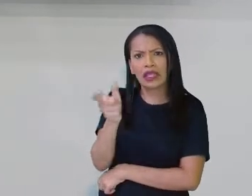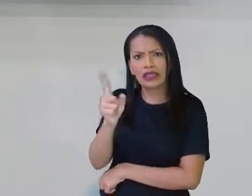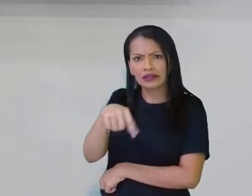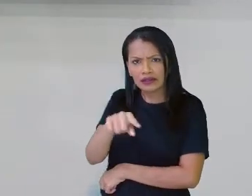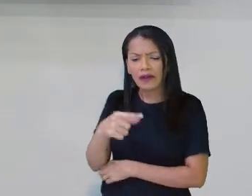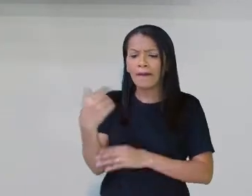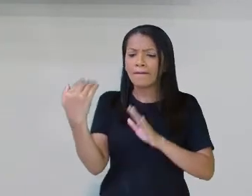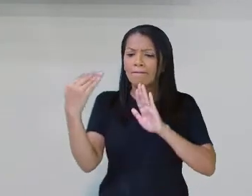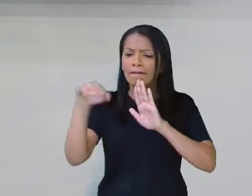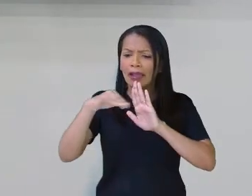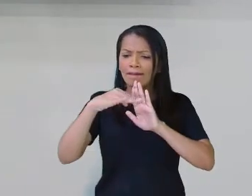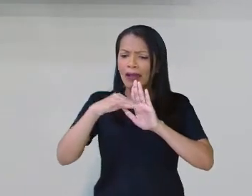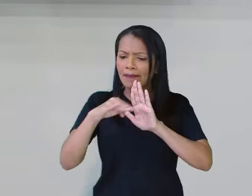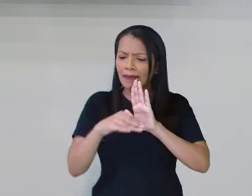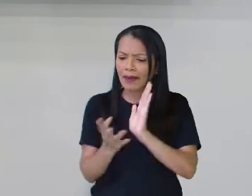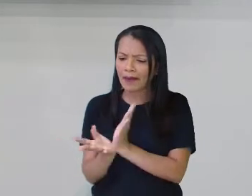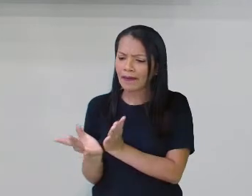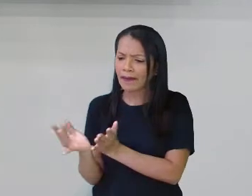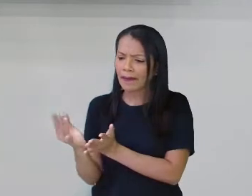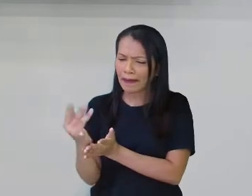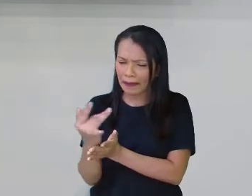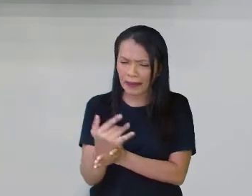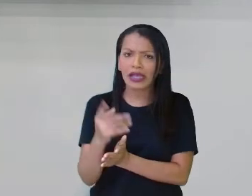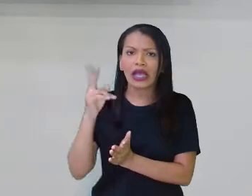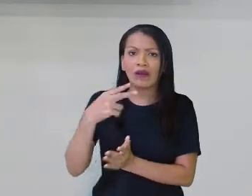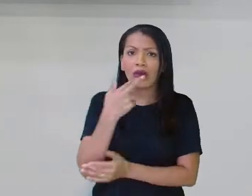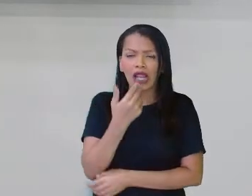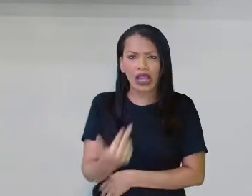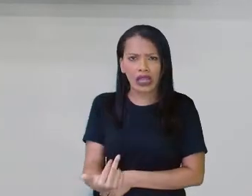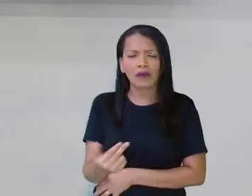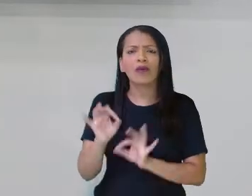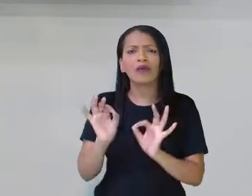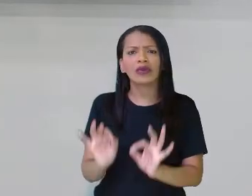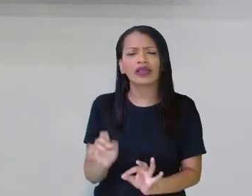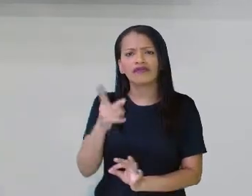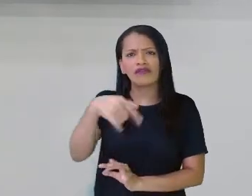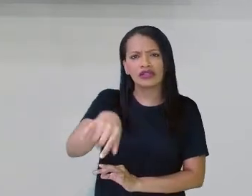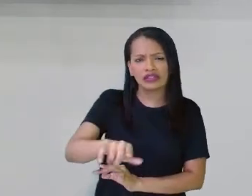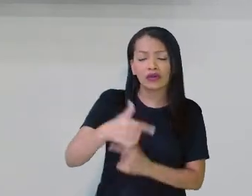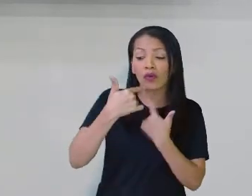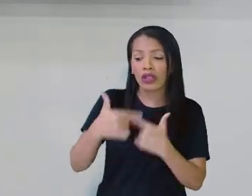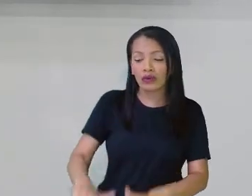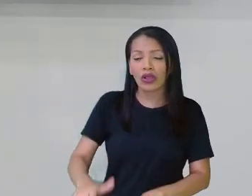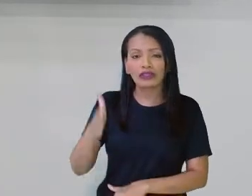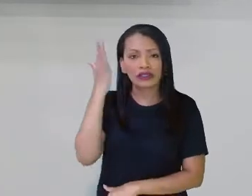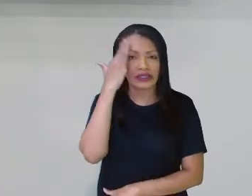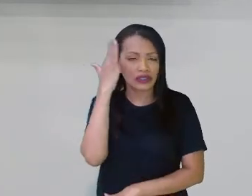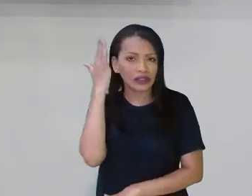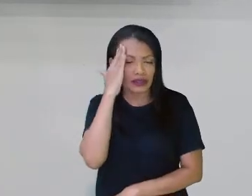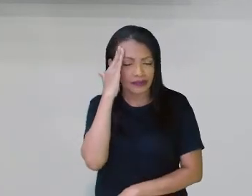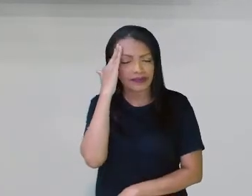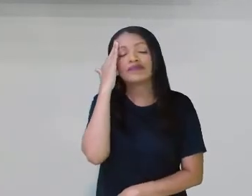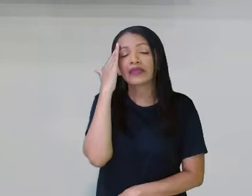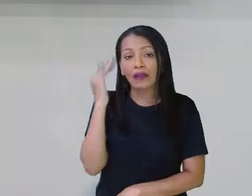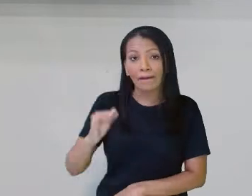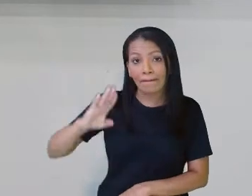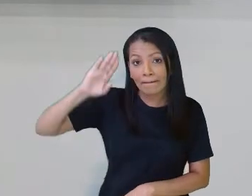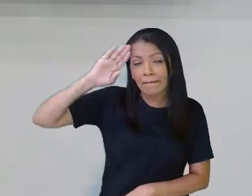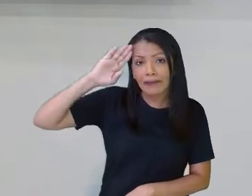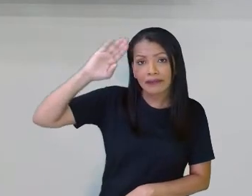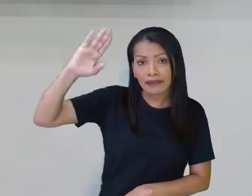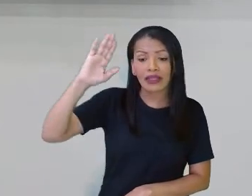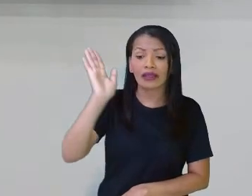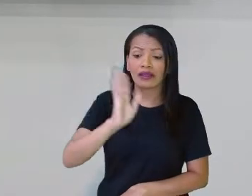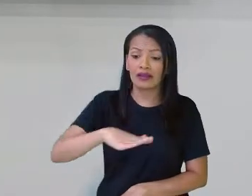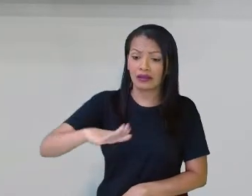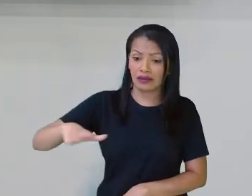dados científicos, ela está numa linguagem bem acessível que as pessoas, e principalmente as crianças, que para